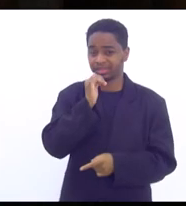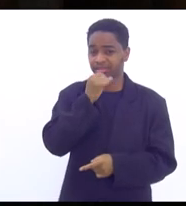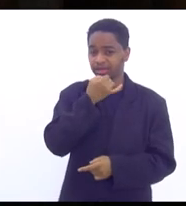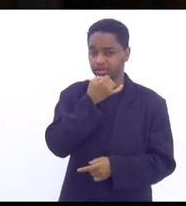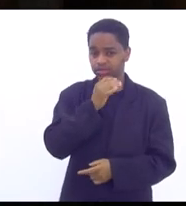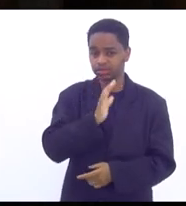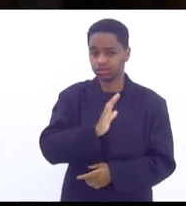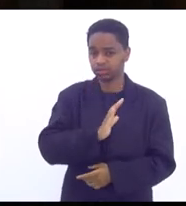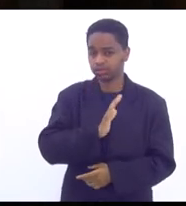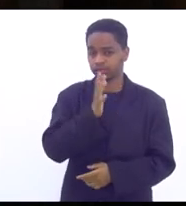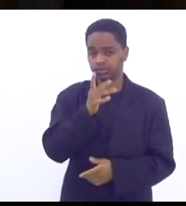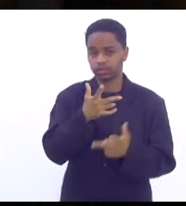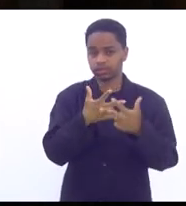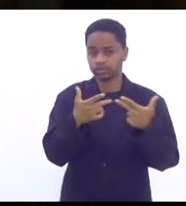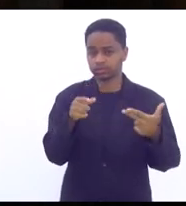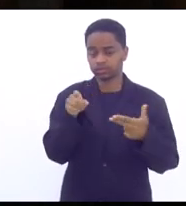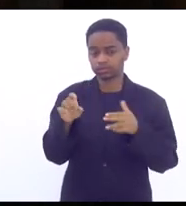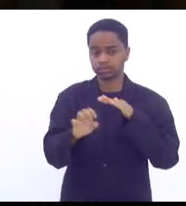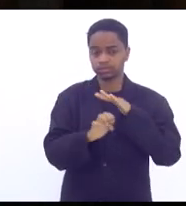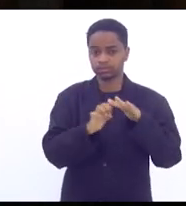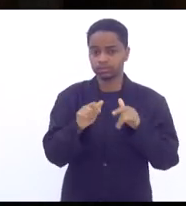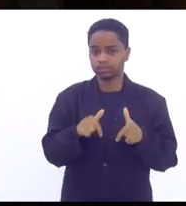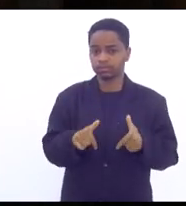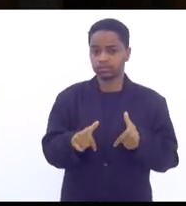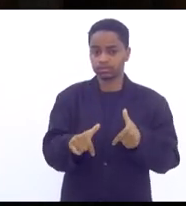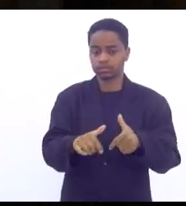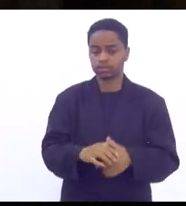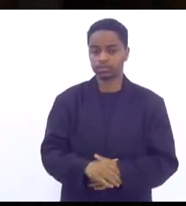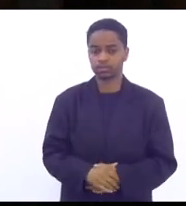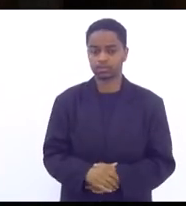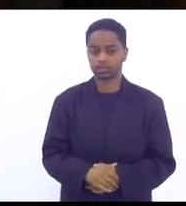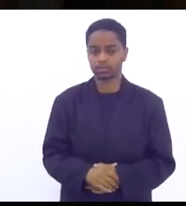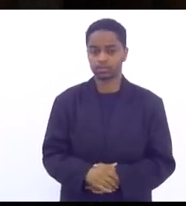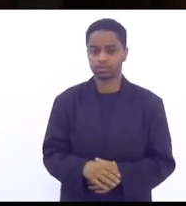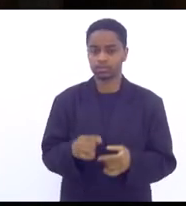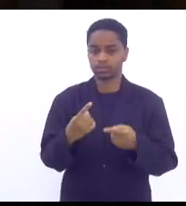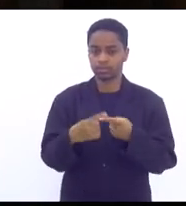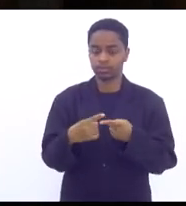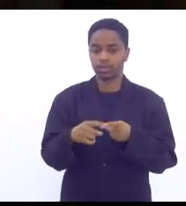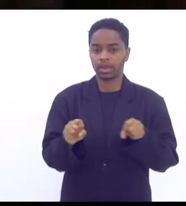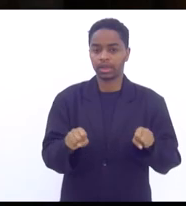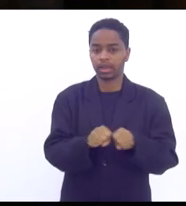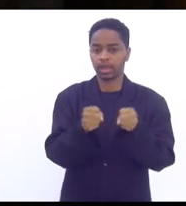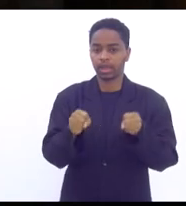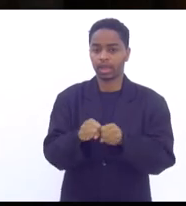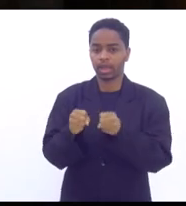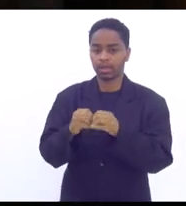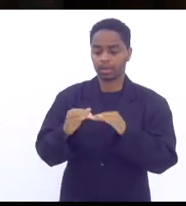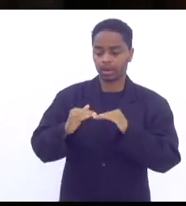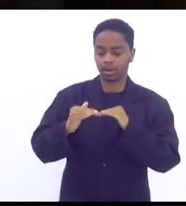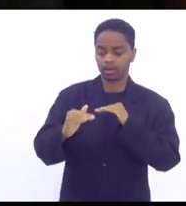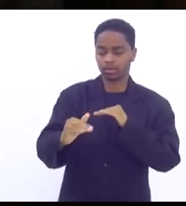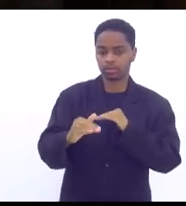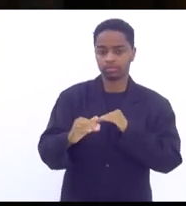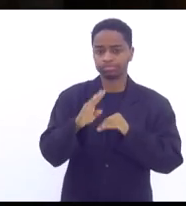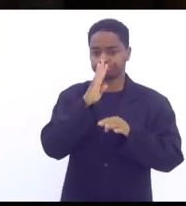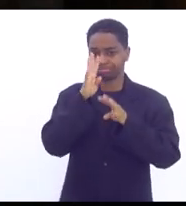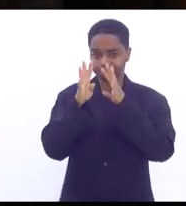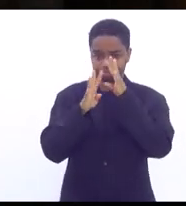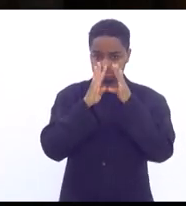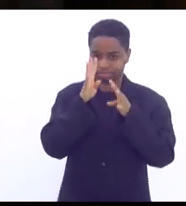cruel o que essa companhia vem fazendo, quebrando as calçadas, a revelia